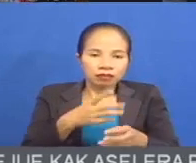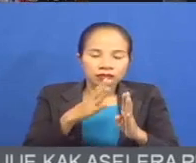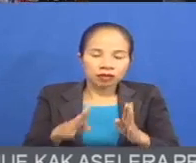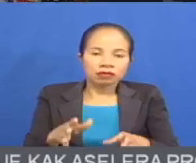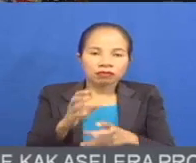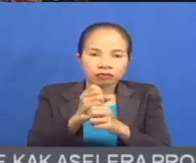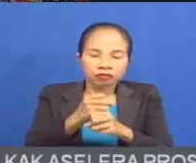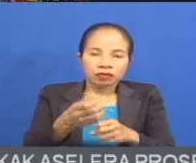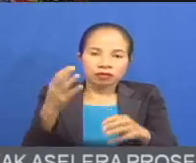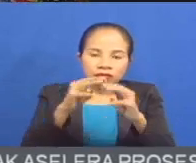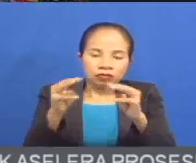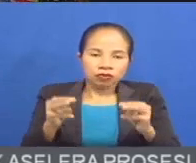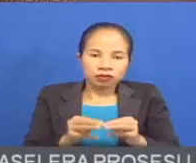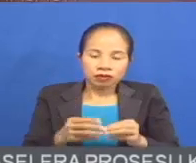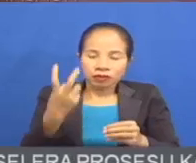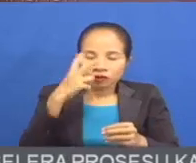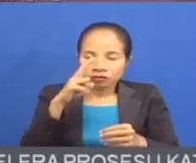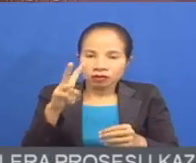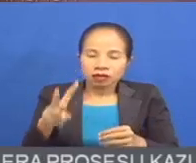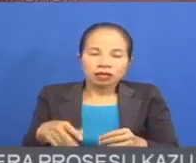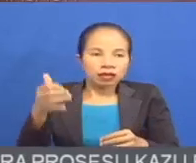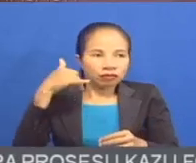a base de fiscalização no